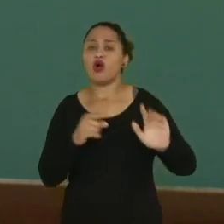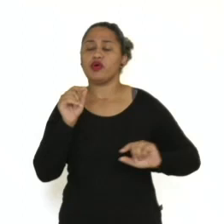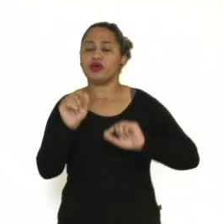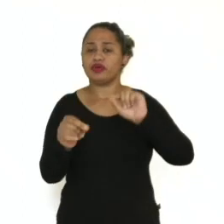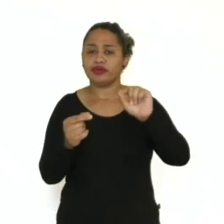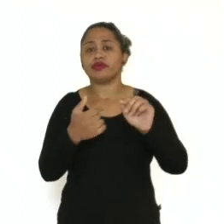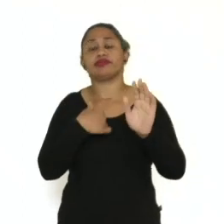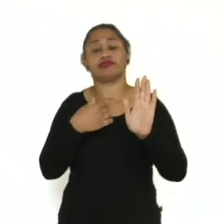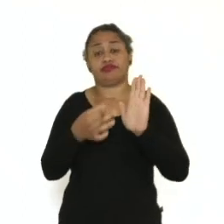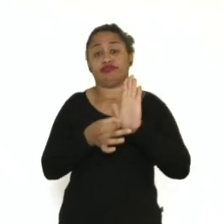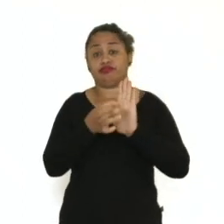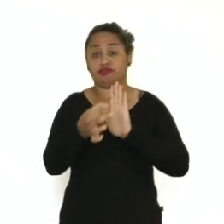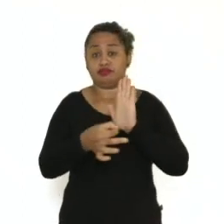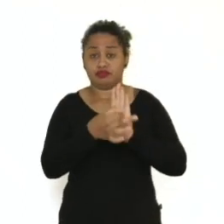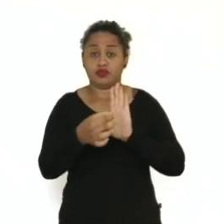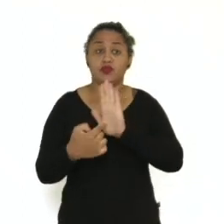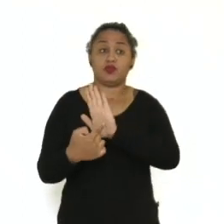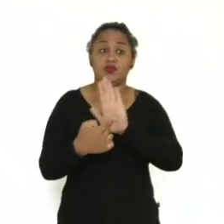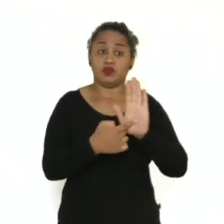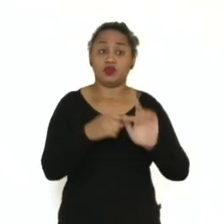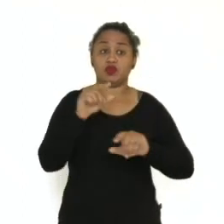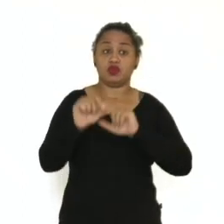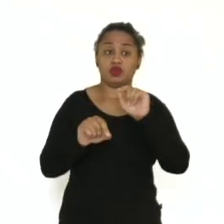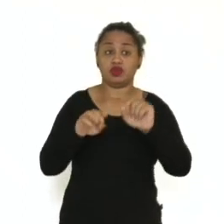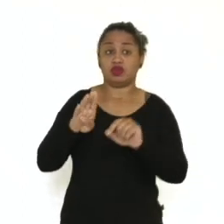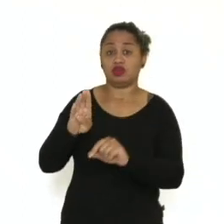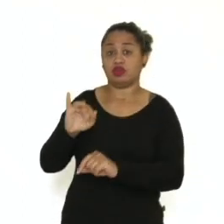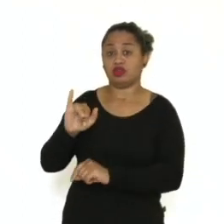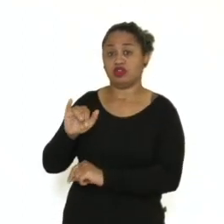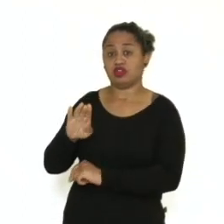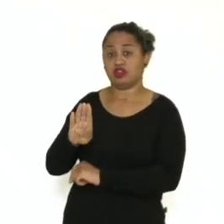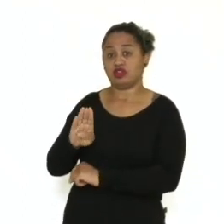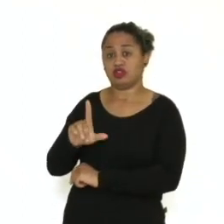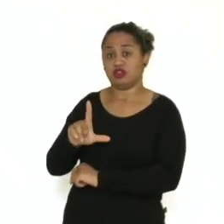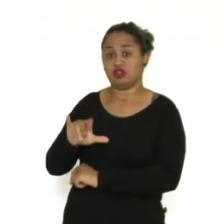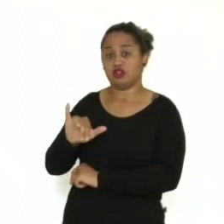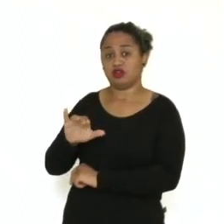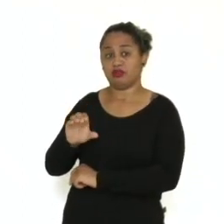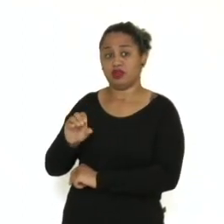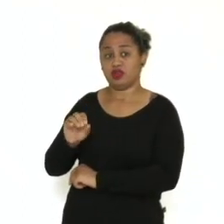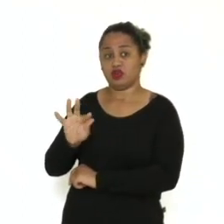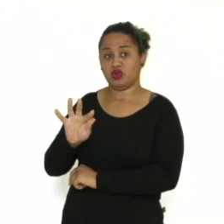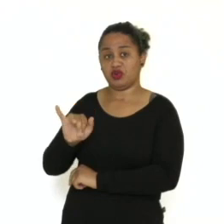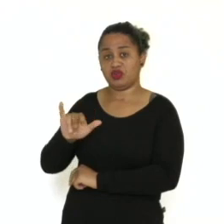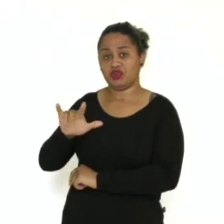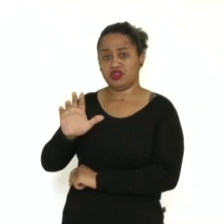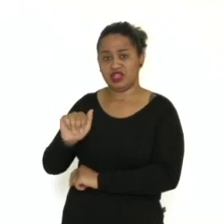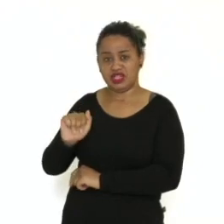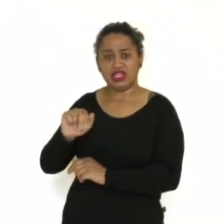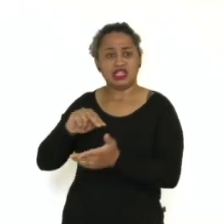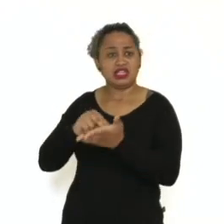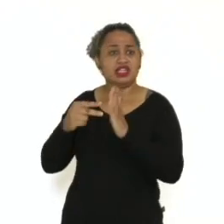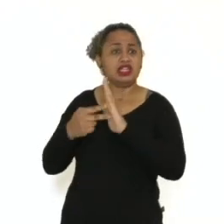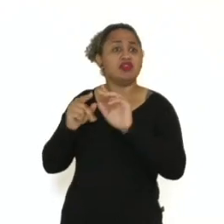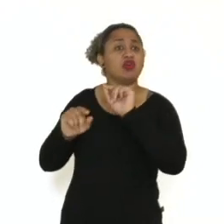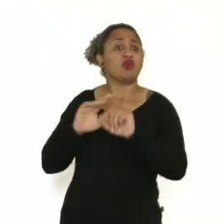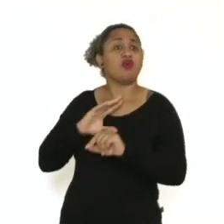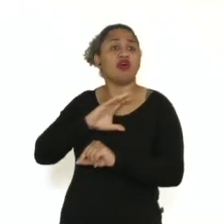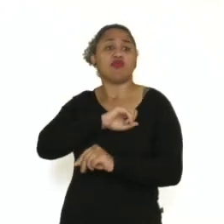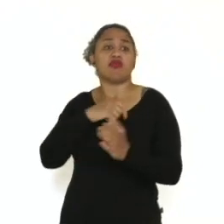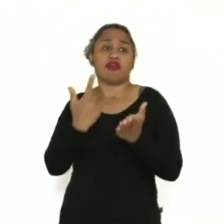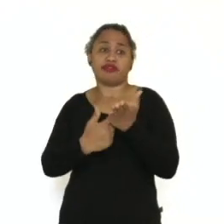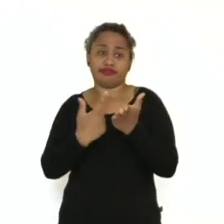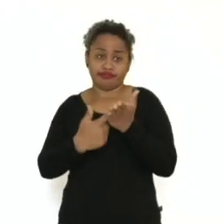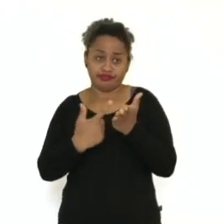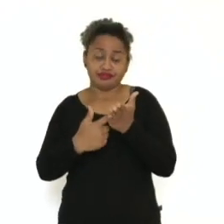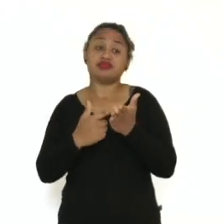um argumento evidenciando que a bibliofilia, ou seja, é o amor aos livros, especialmente os belos e raros. Entende-se